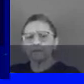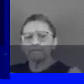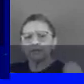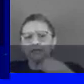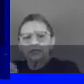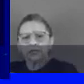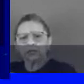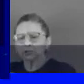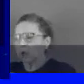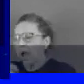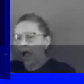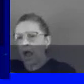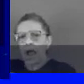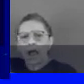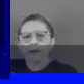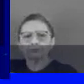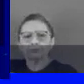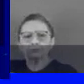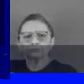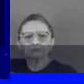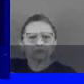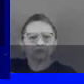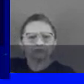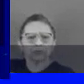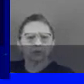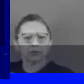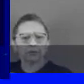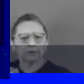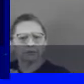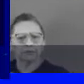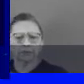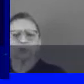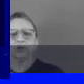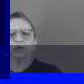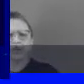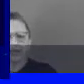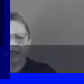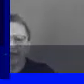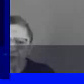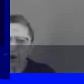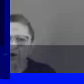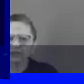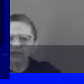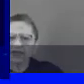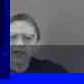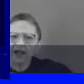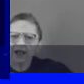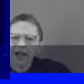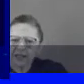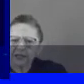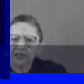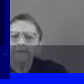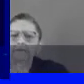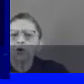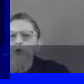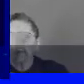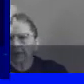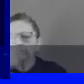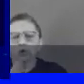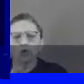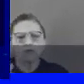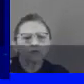anterior, o próprio plenário se reuniu poucas vezes e as comissões praticamente não funcionaram, impulsionadas pela